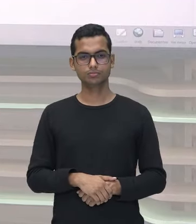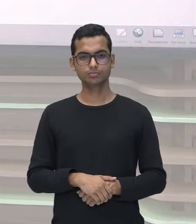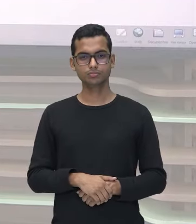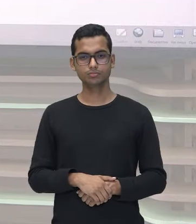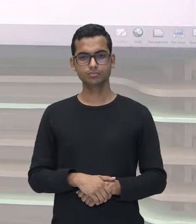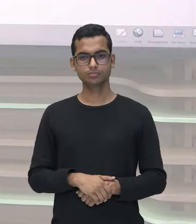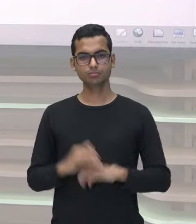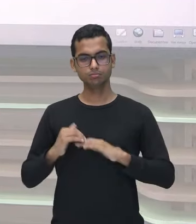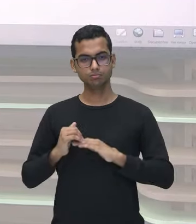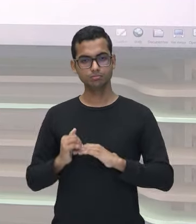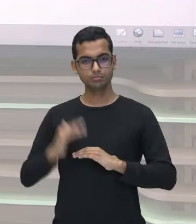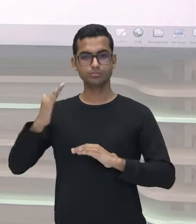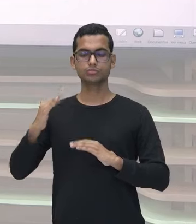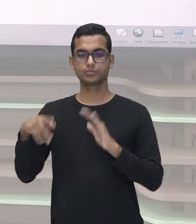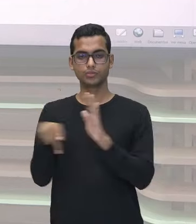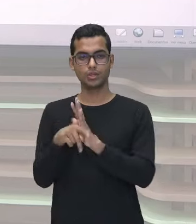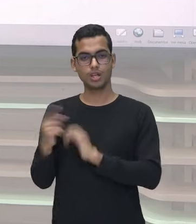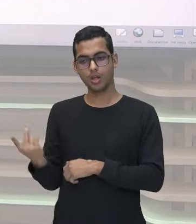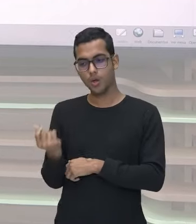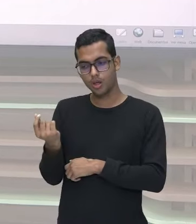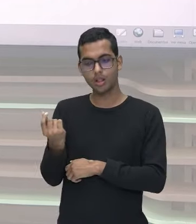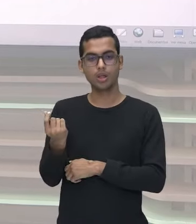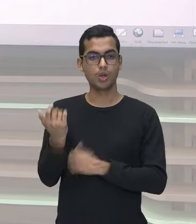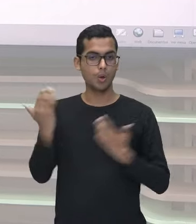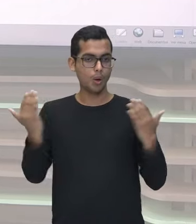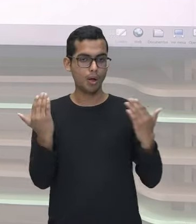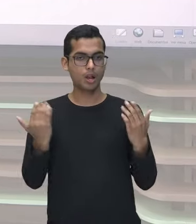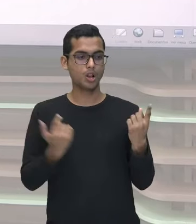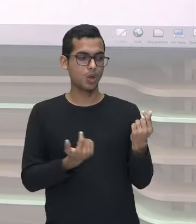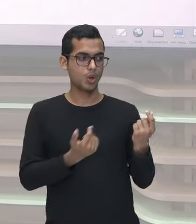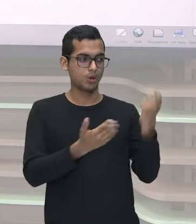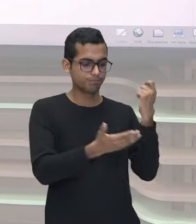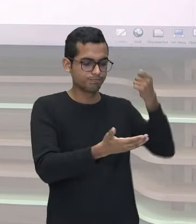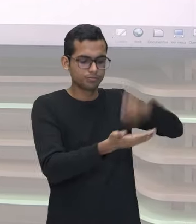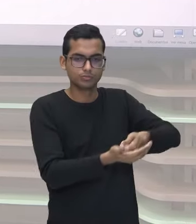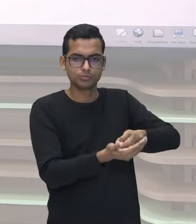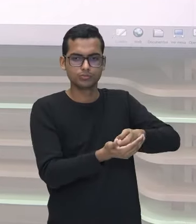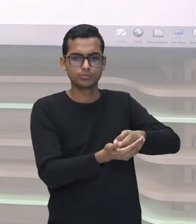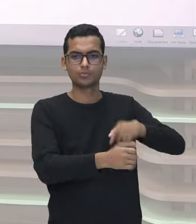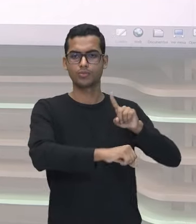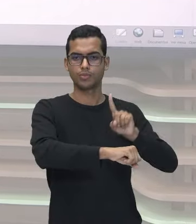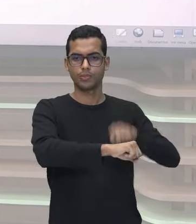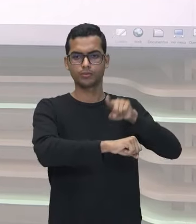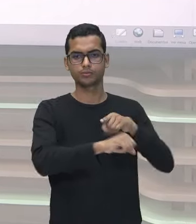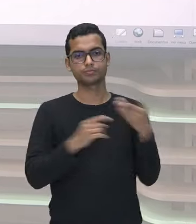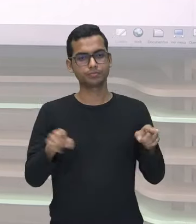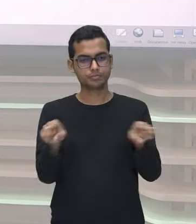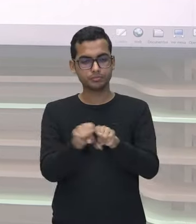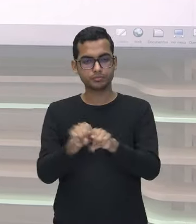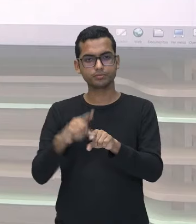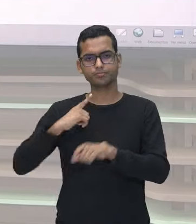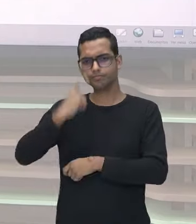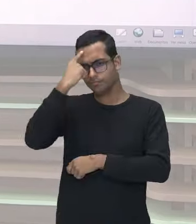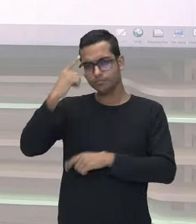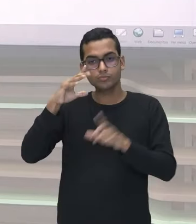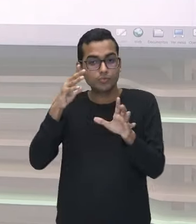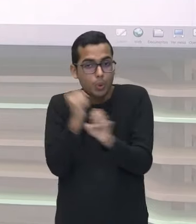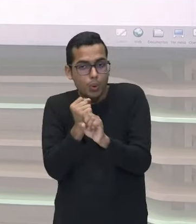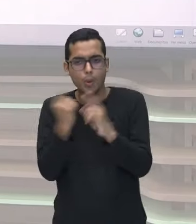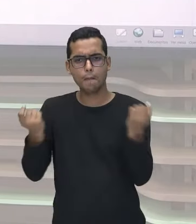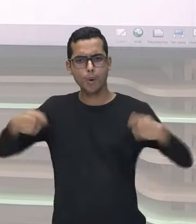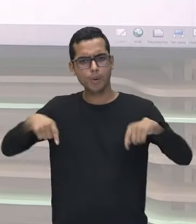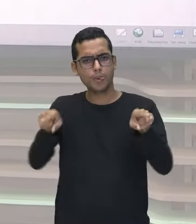valor da bicicleta à vista. Então, pessoal, com essa ideia aí, ó, de fazer estimativa em uma multiplicação de